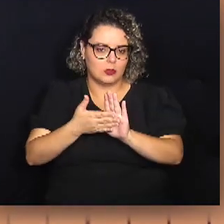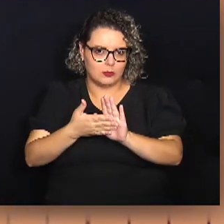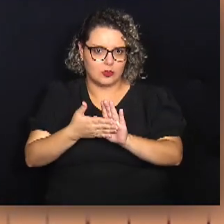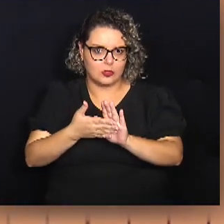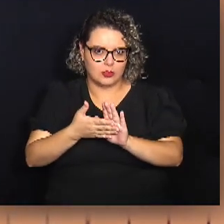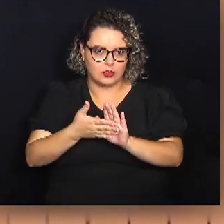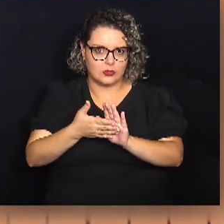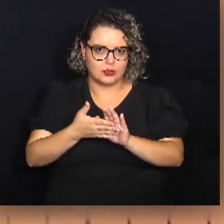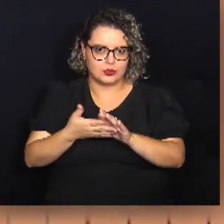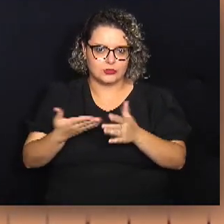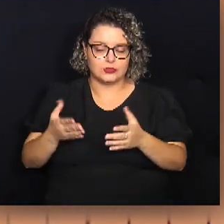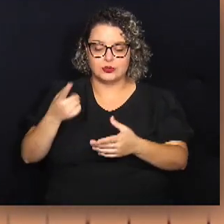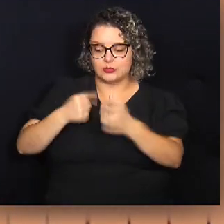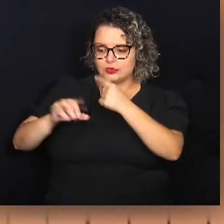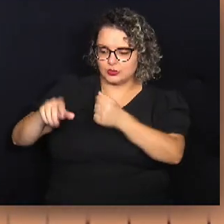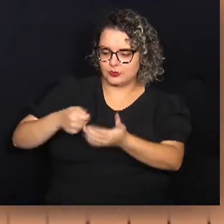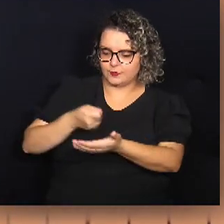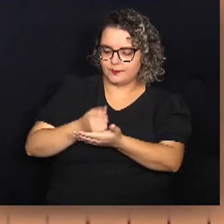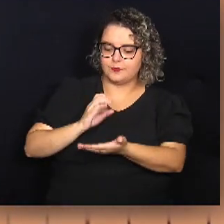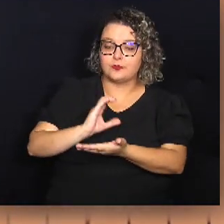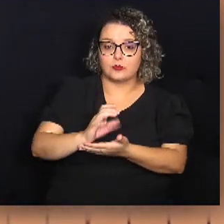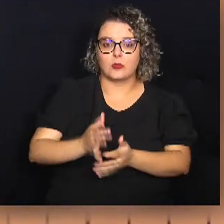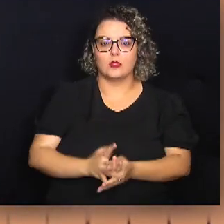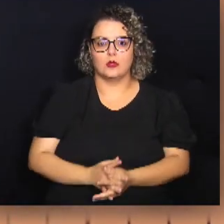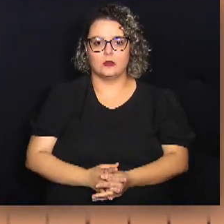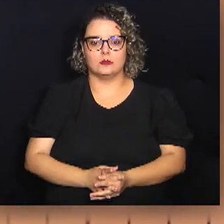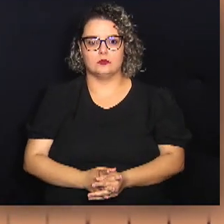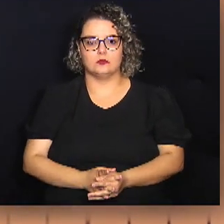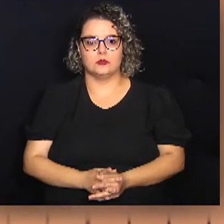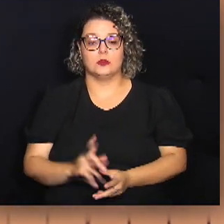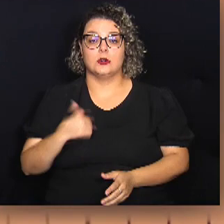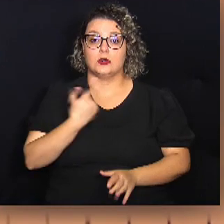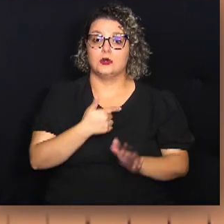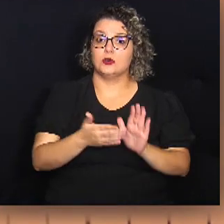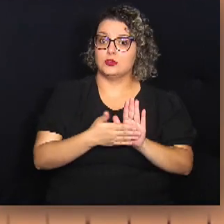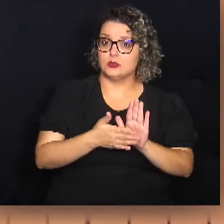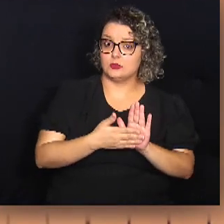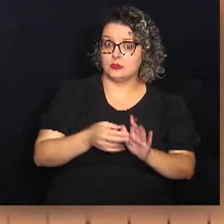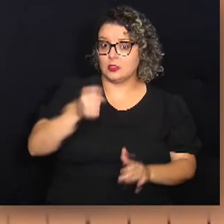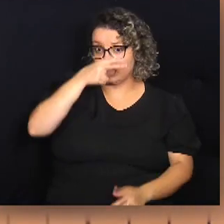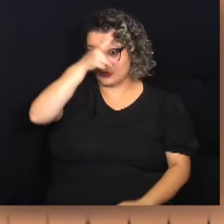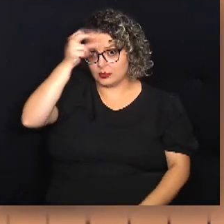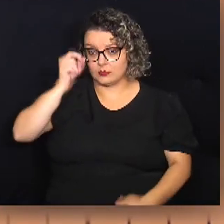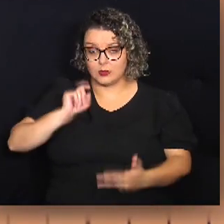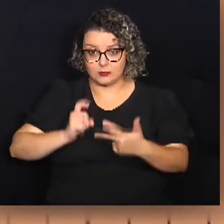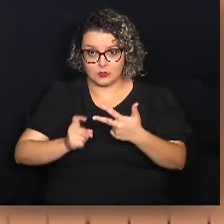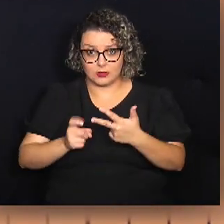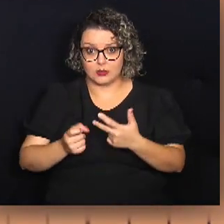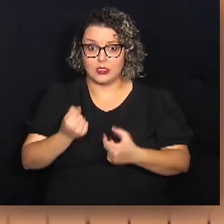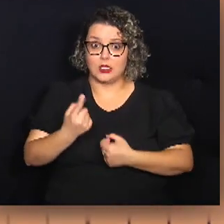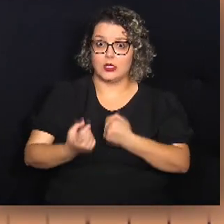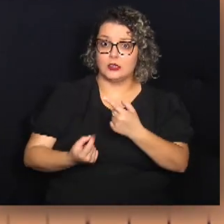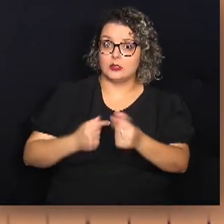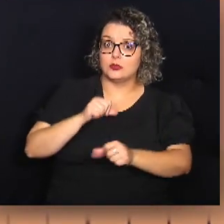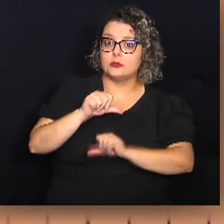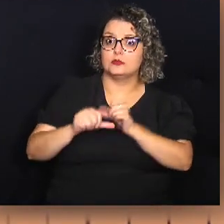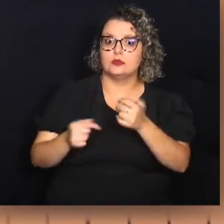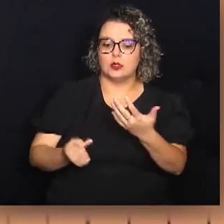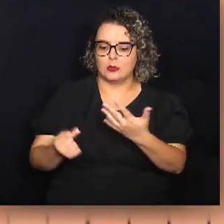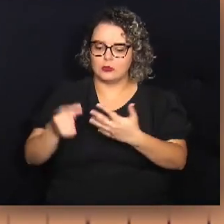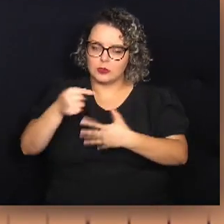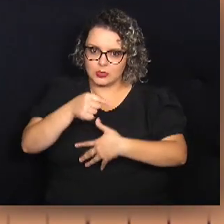de emenda, porque a gente propõe aqui pelo prefeito, pelo executivo, algumas mudanças